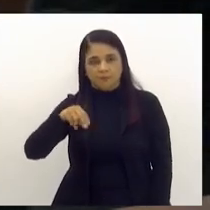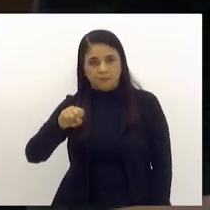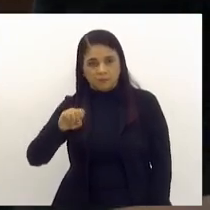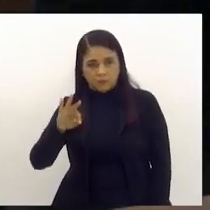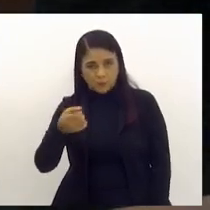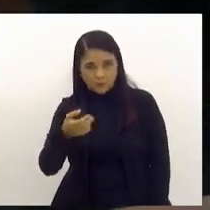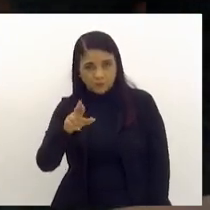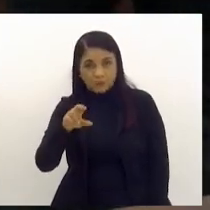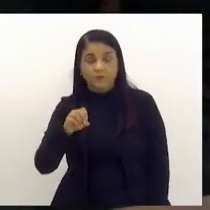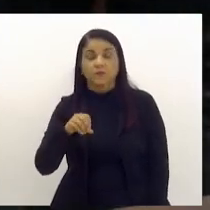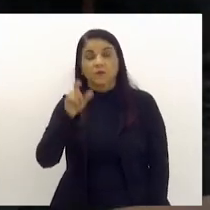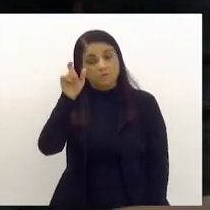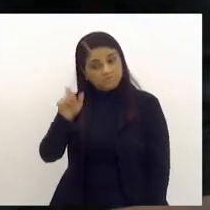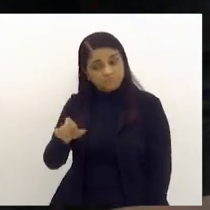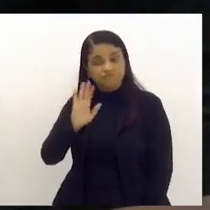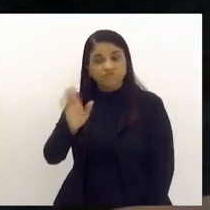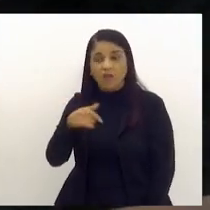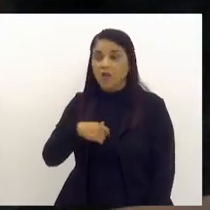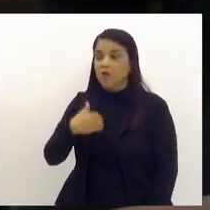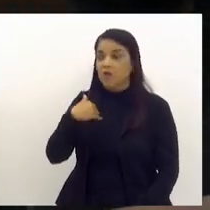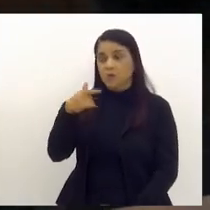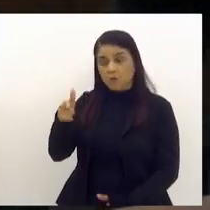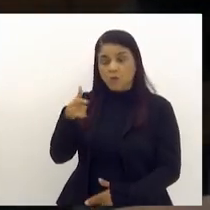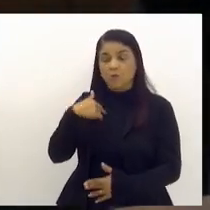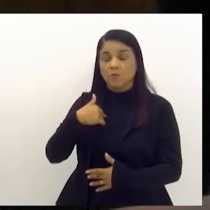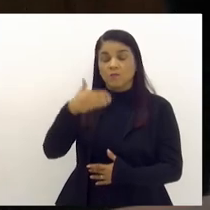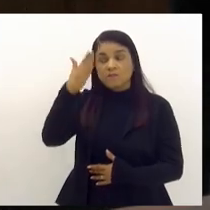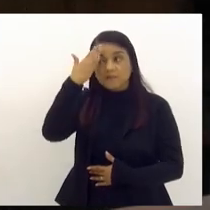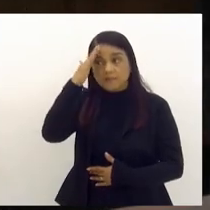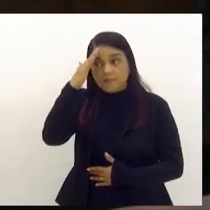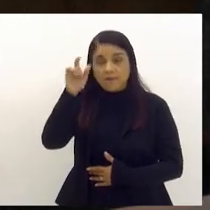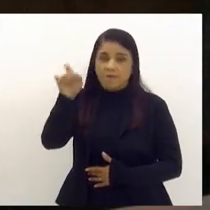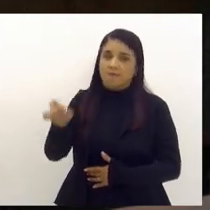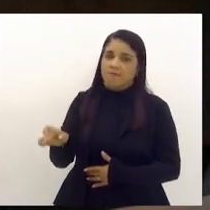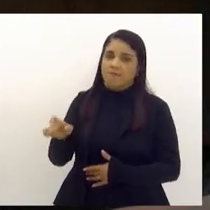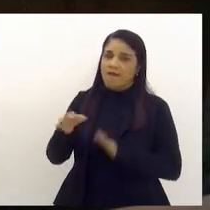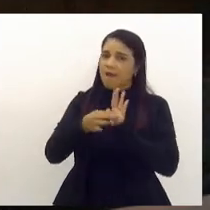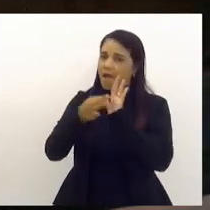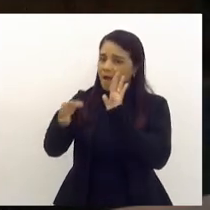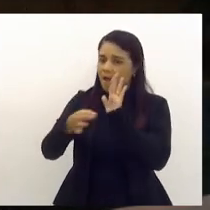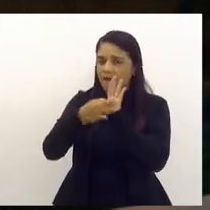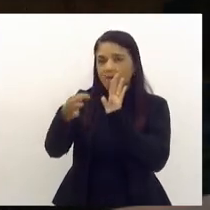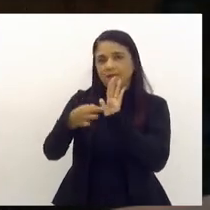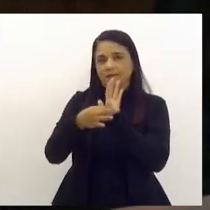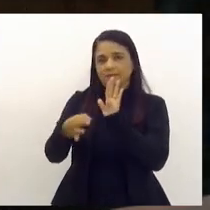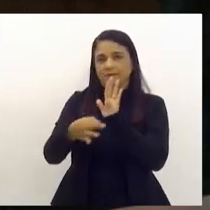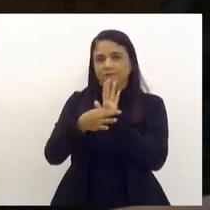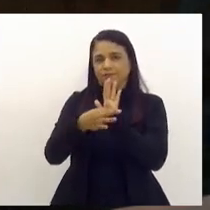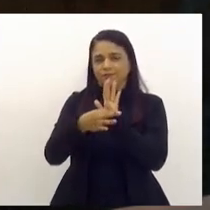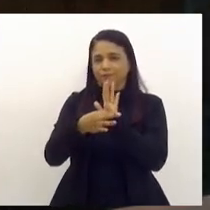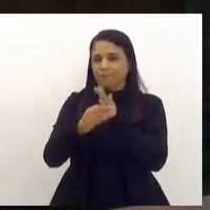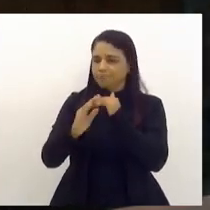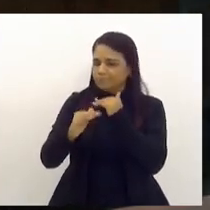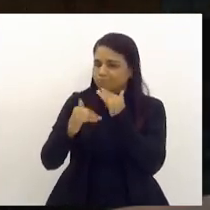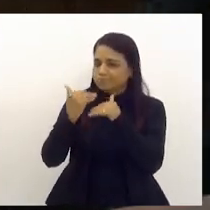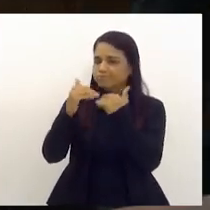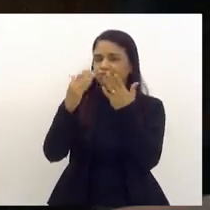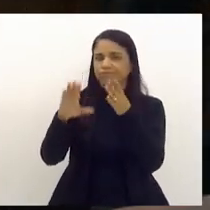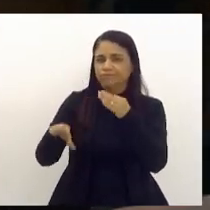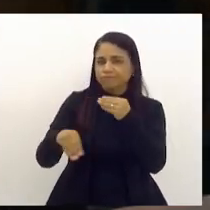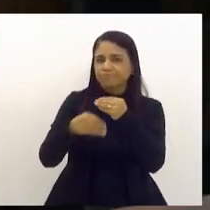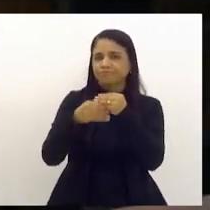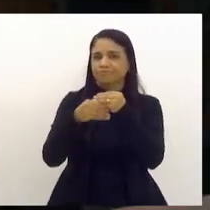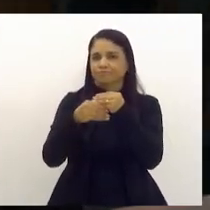Eu espero que Vossa Excelência entenda essa crítica como sendo construtiva.